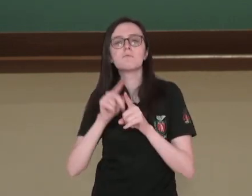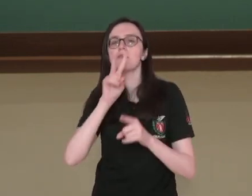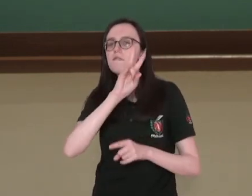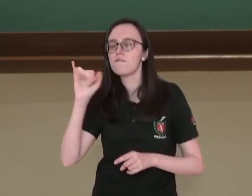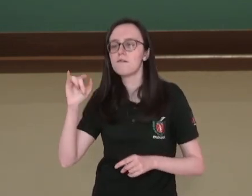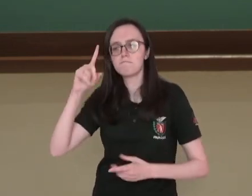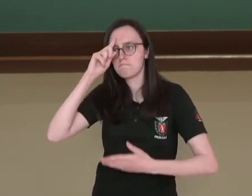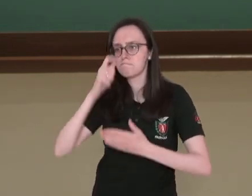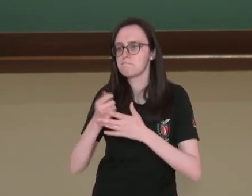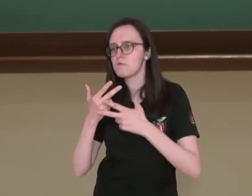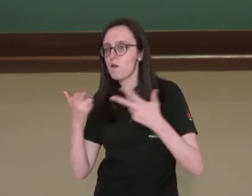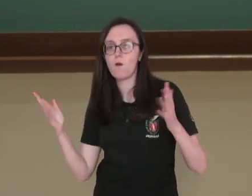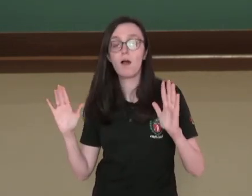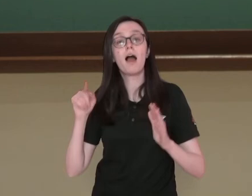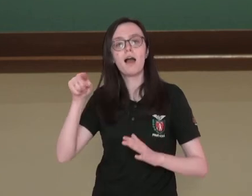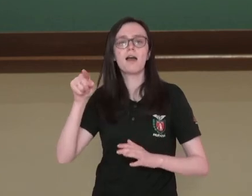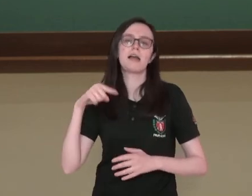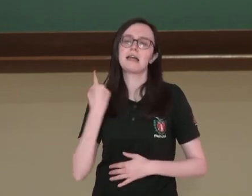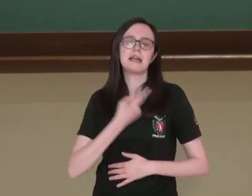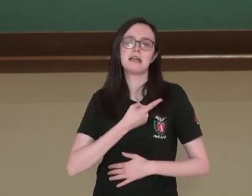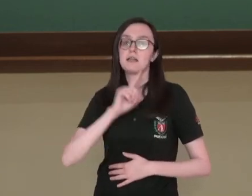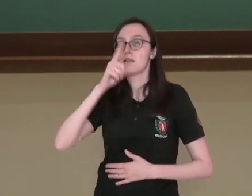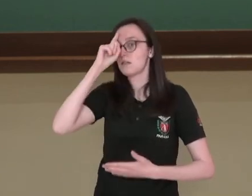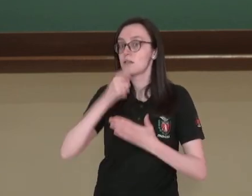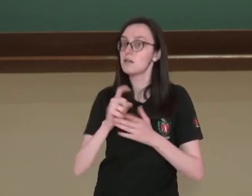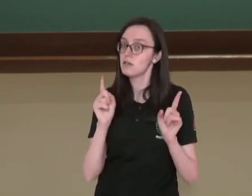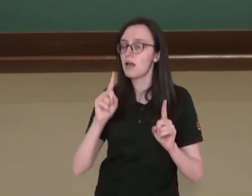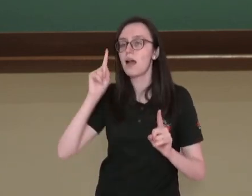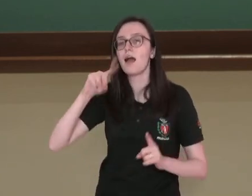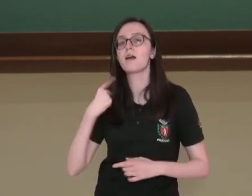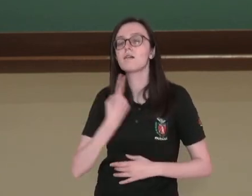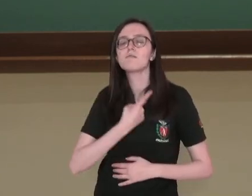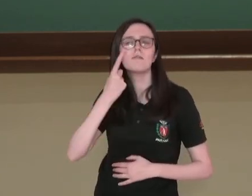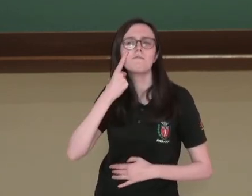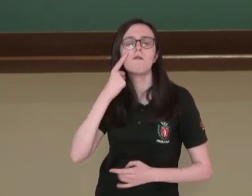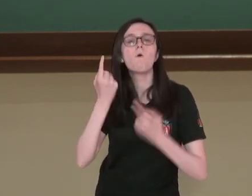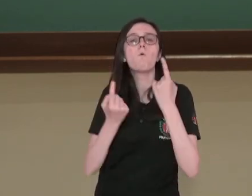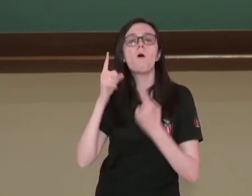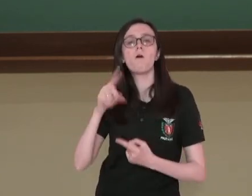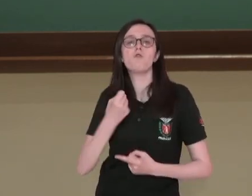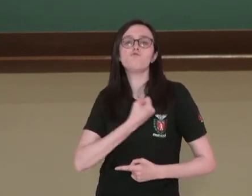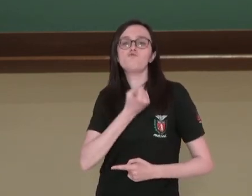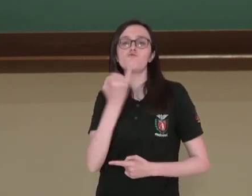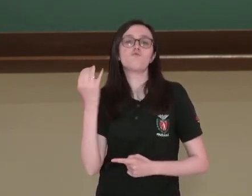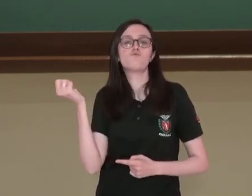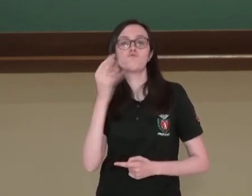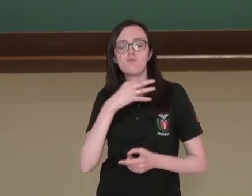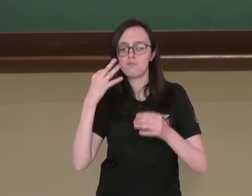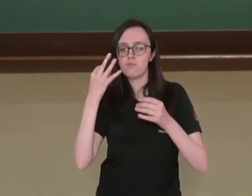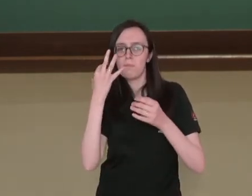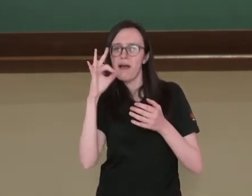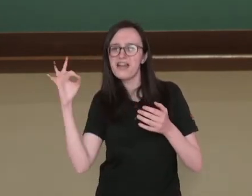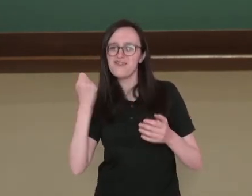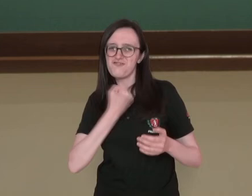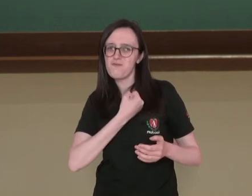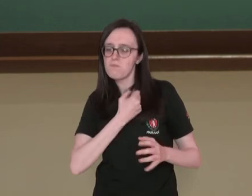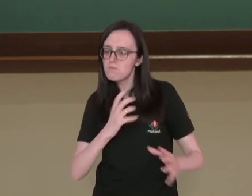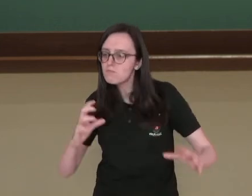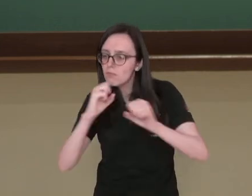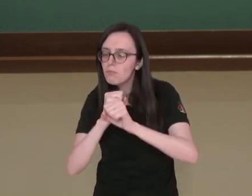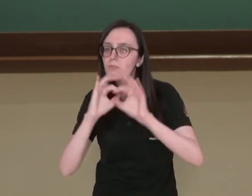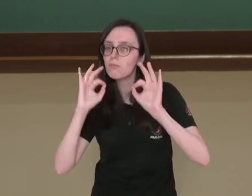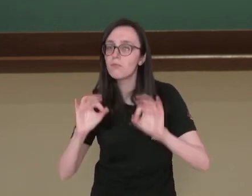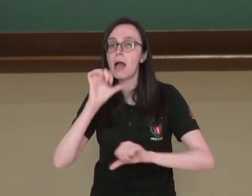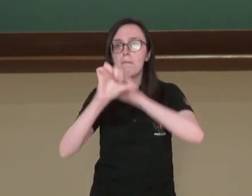tomar alguma decisão. Nesse caso aqui a gente não está tomando decisão e sim vendo qual vai ser o novo número de páginas, mudando exatamente